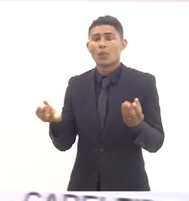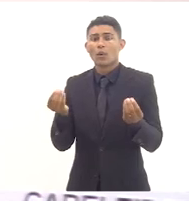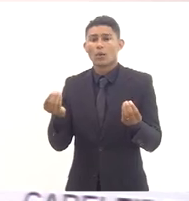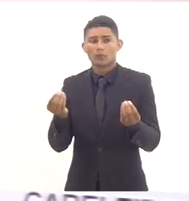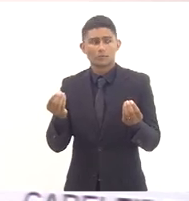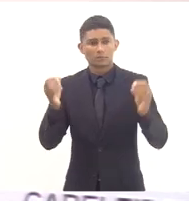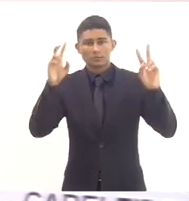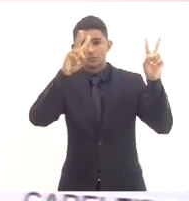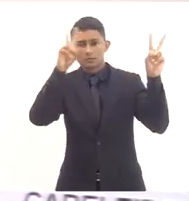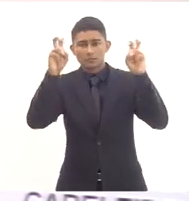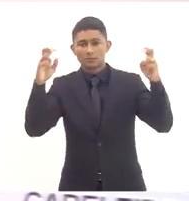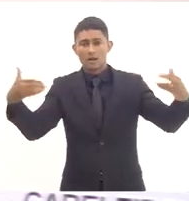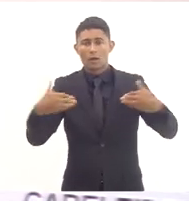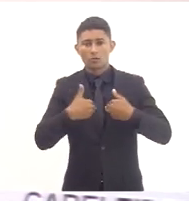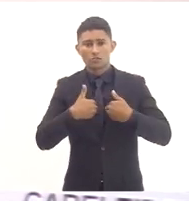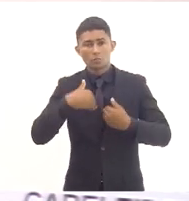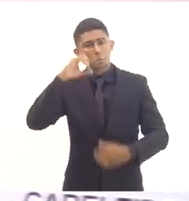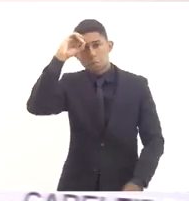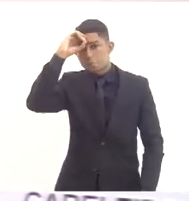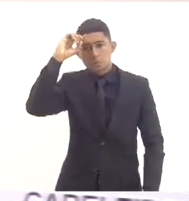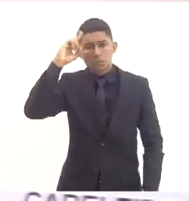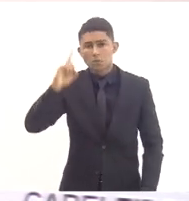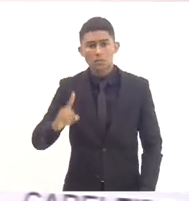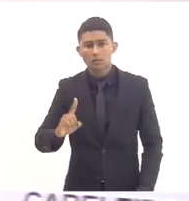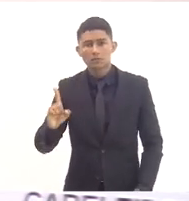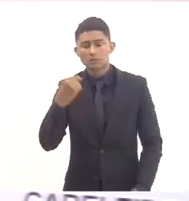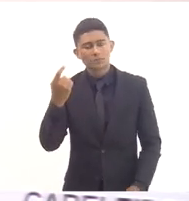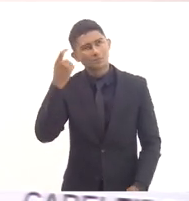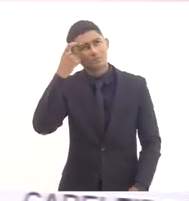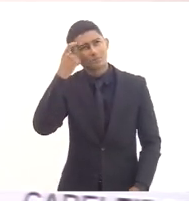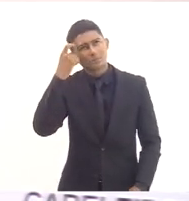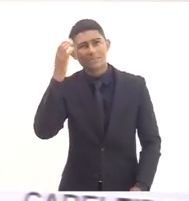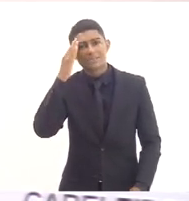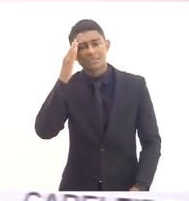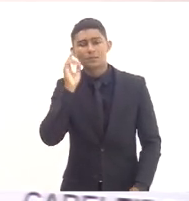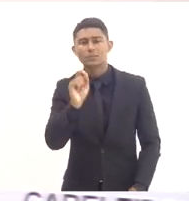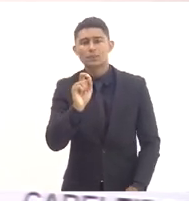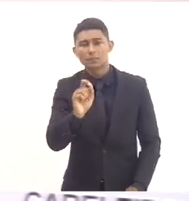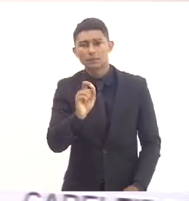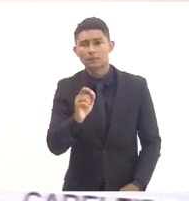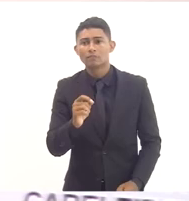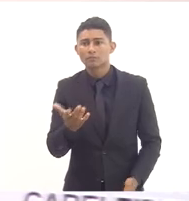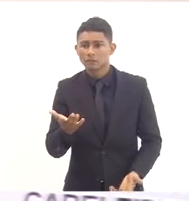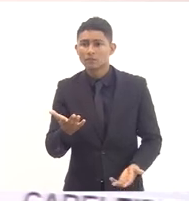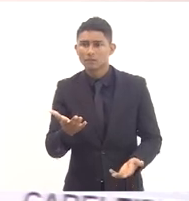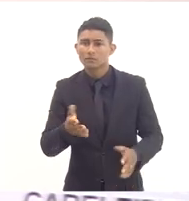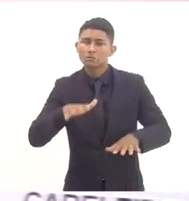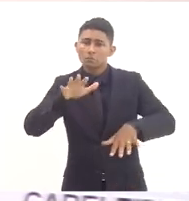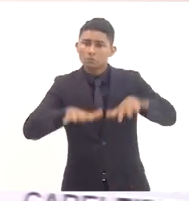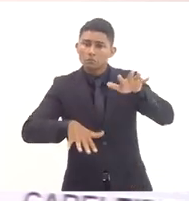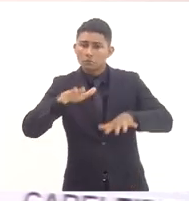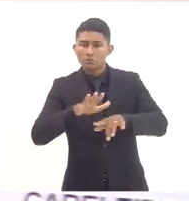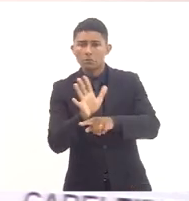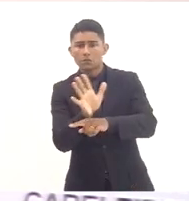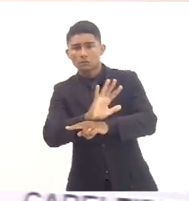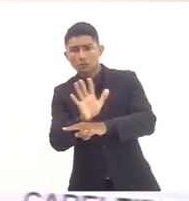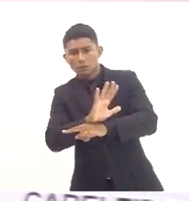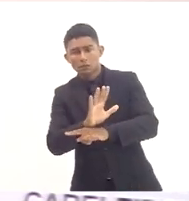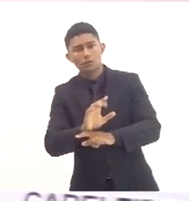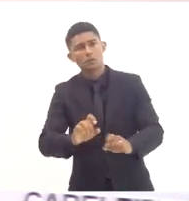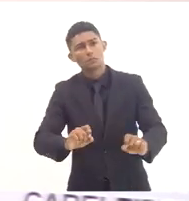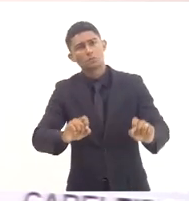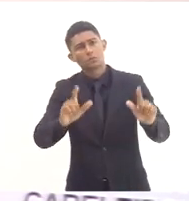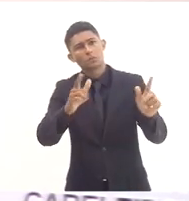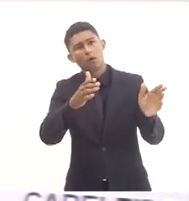sabia nada sobre a última o que a gente tinha da percepção do autismo era o que não chegava de imagens de filmes de exterior